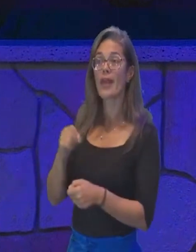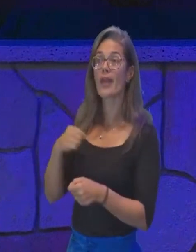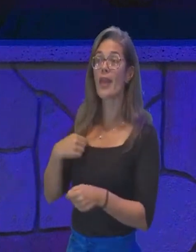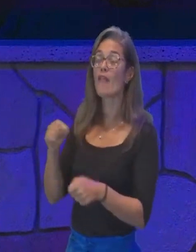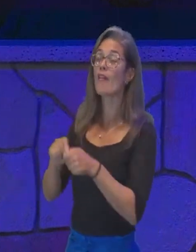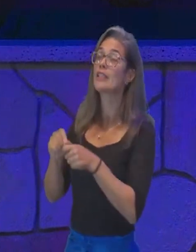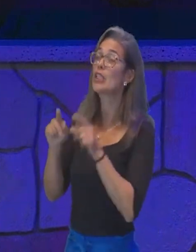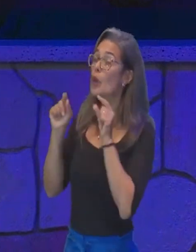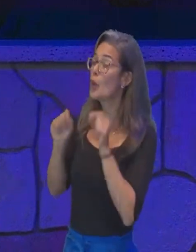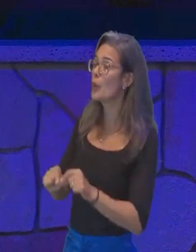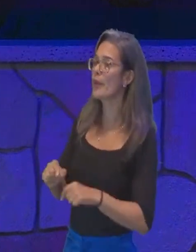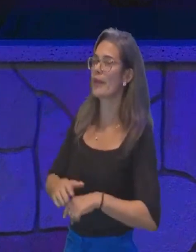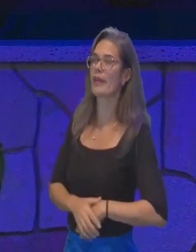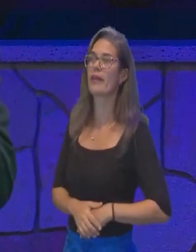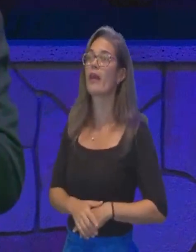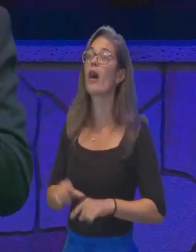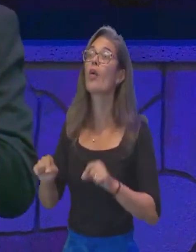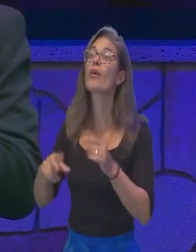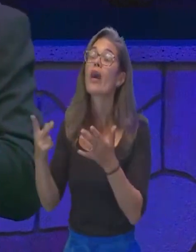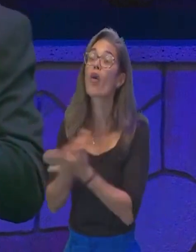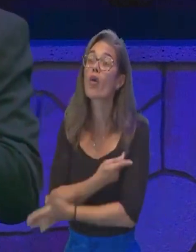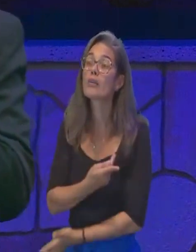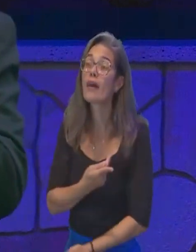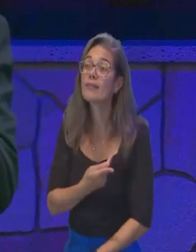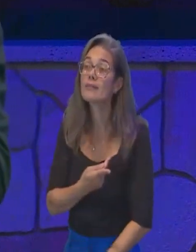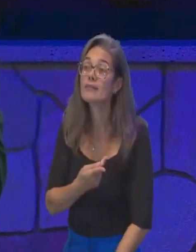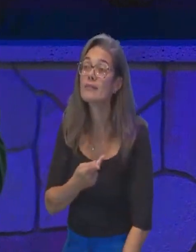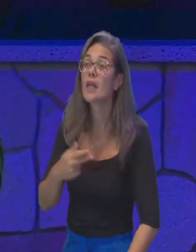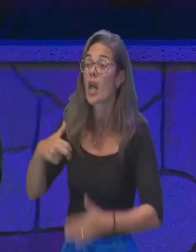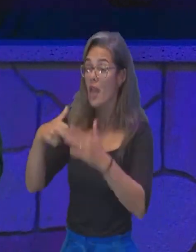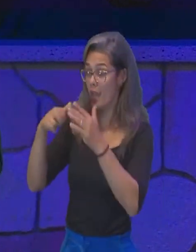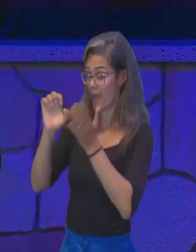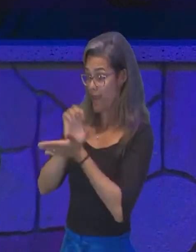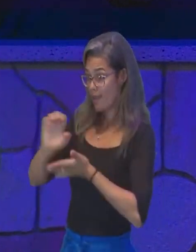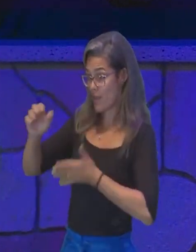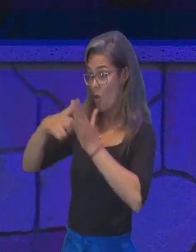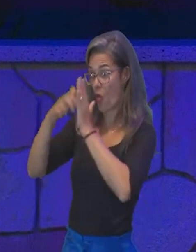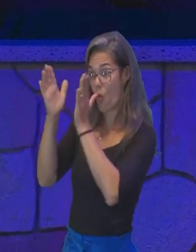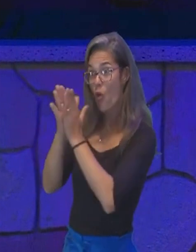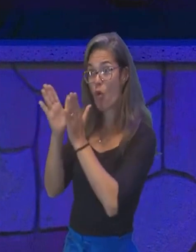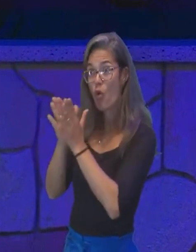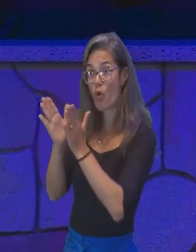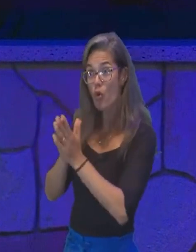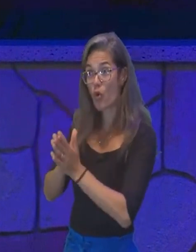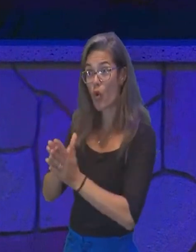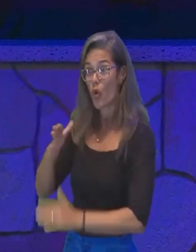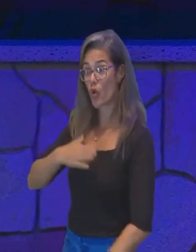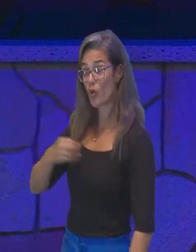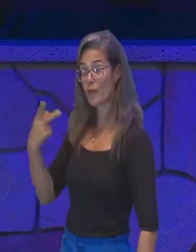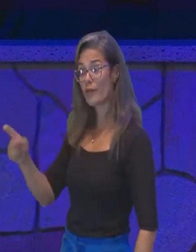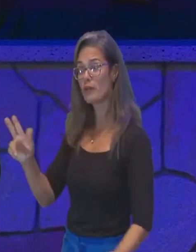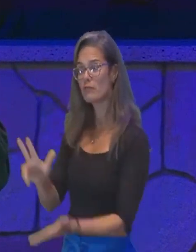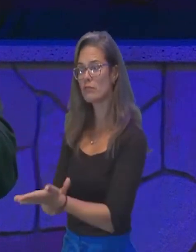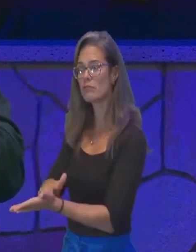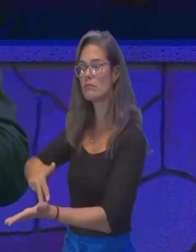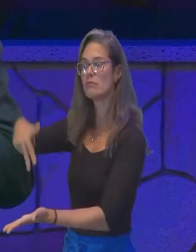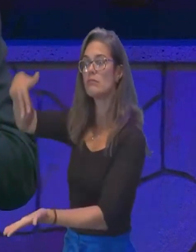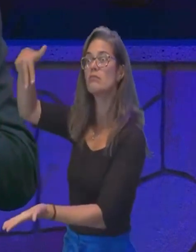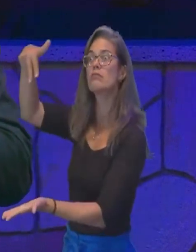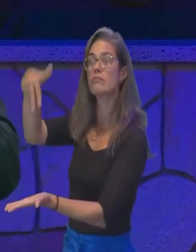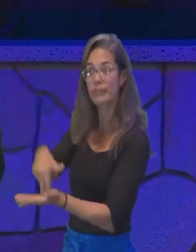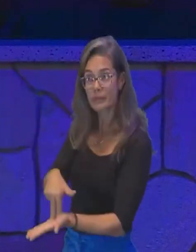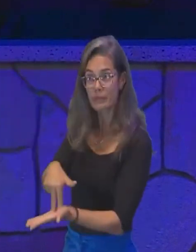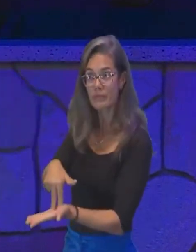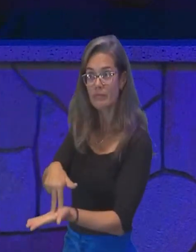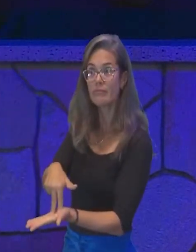uma oração e o menino ressuscita. Que homem poderoso, Elias de Deus, mas quanto estresse na vida deste